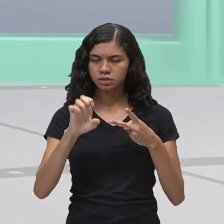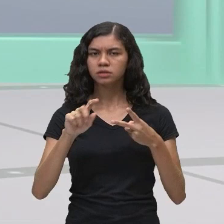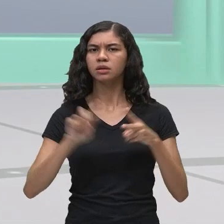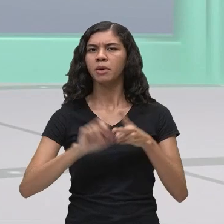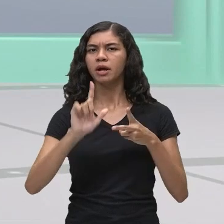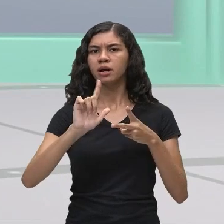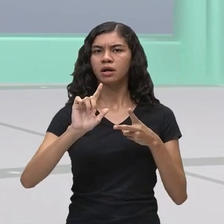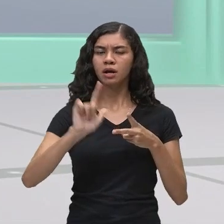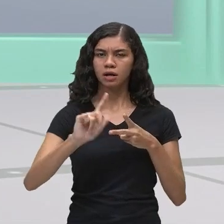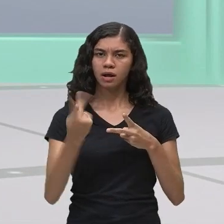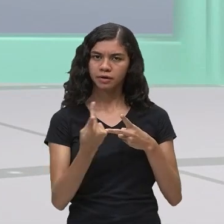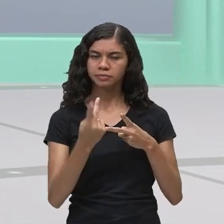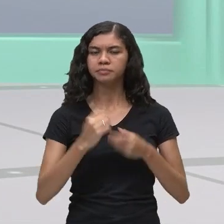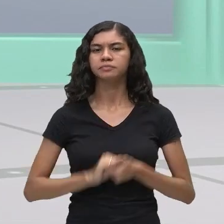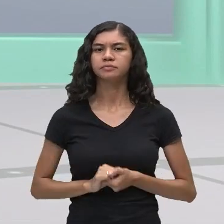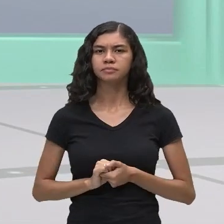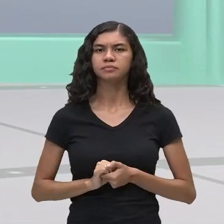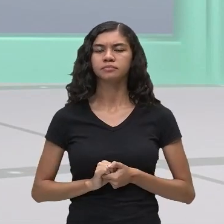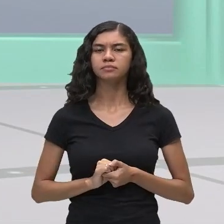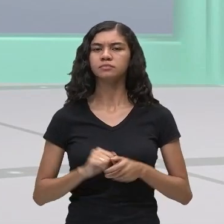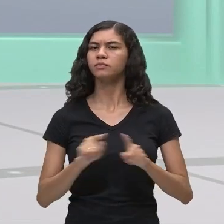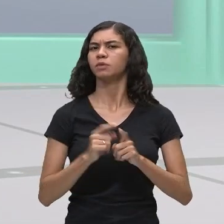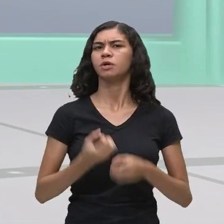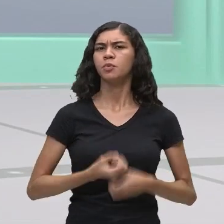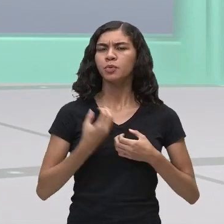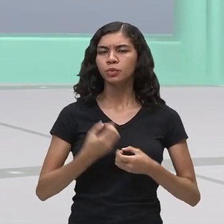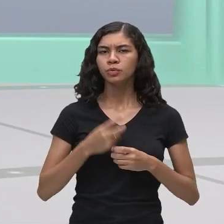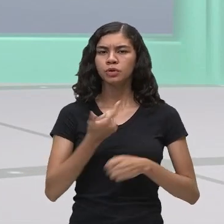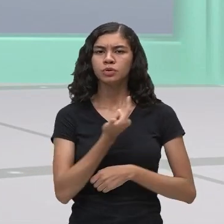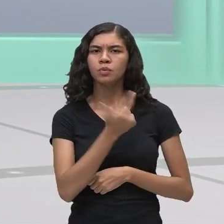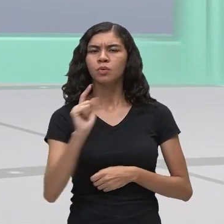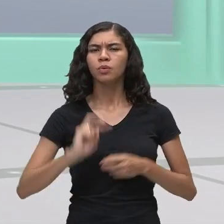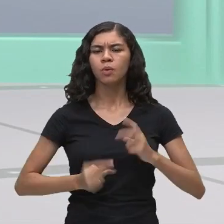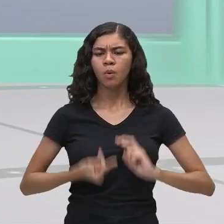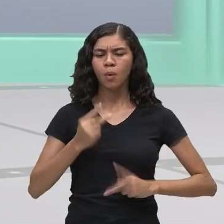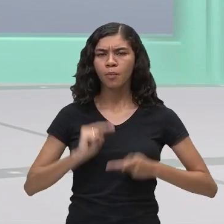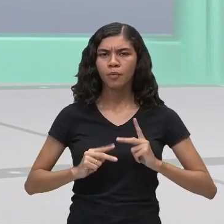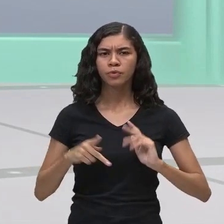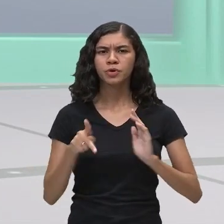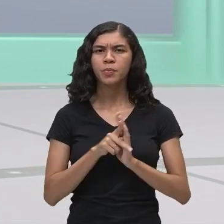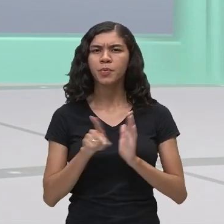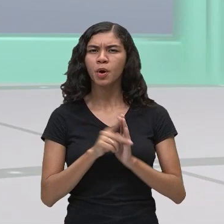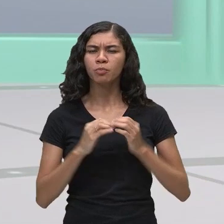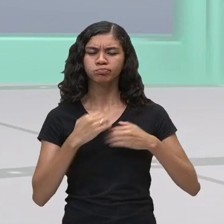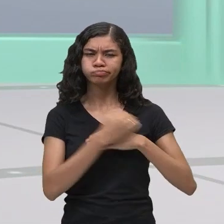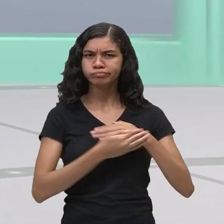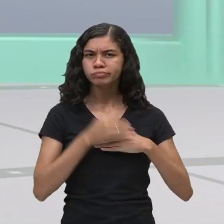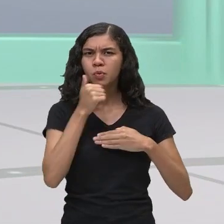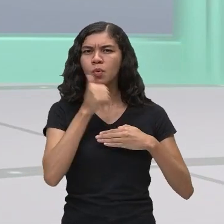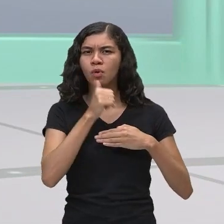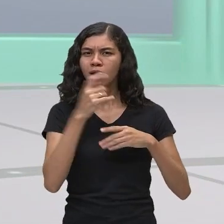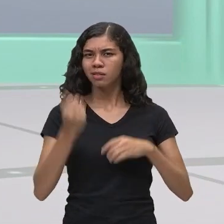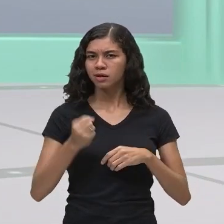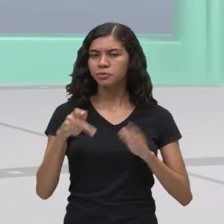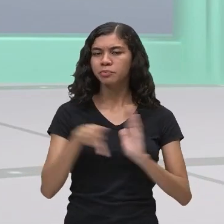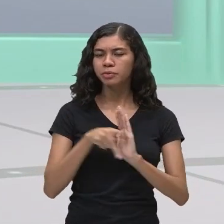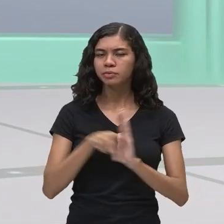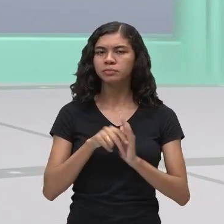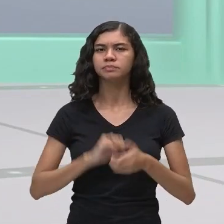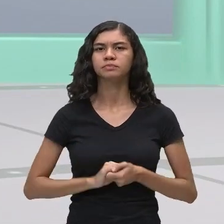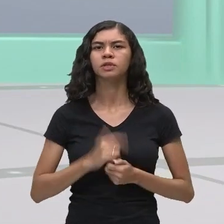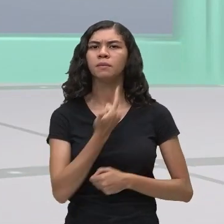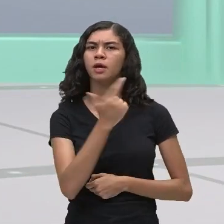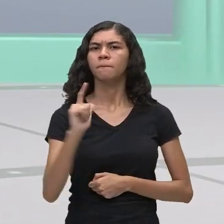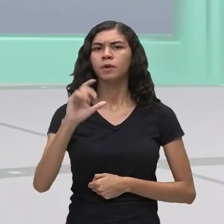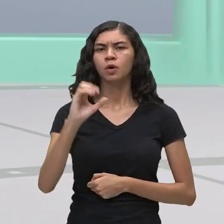A hipófise também produz a prolactina, que é um hormônio relacionado com produção de leite, e também a ocitocina, que está relacionado